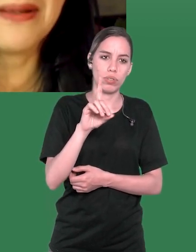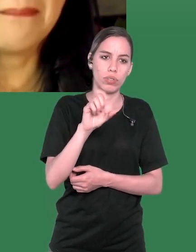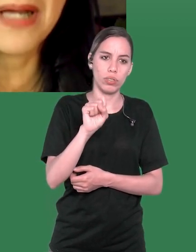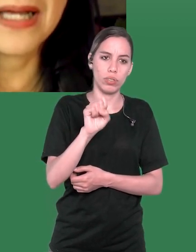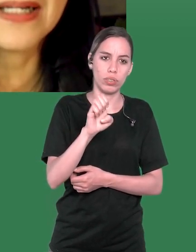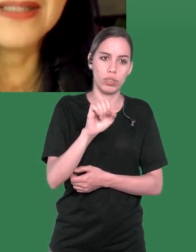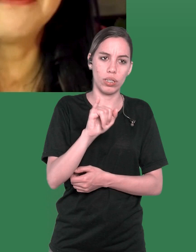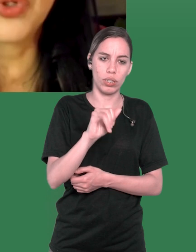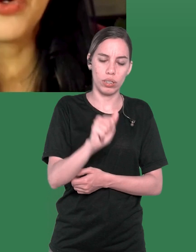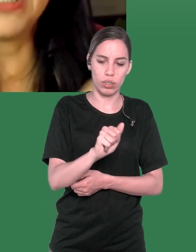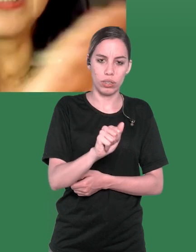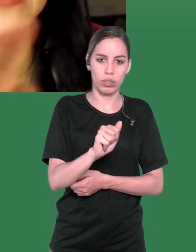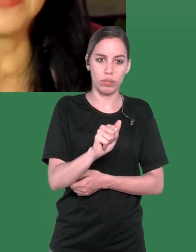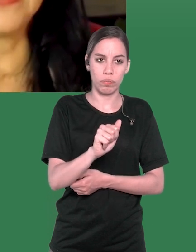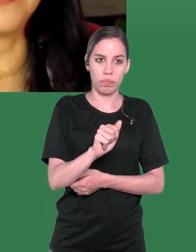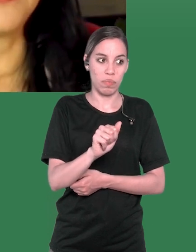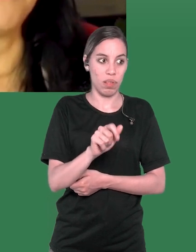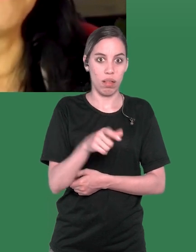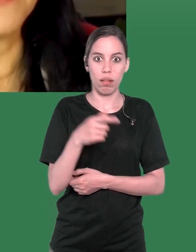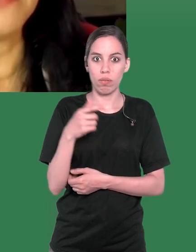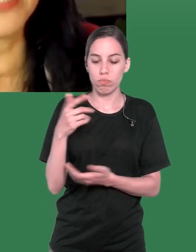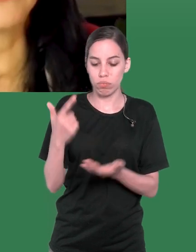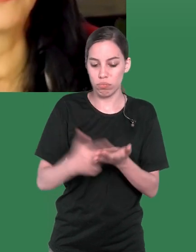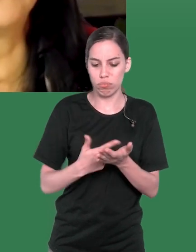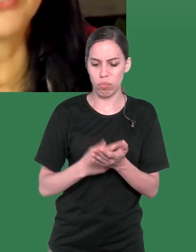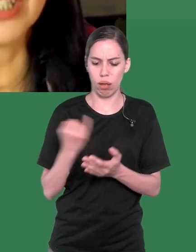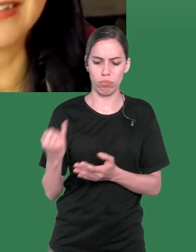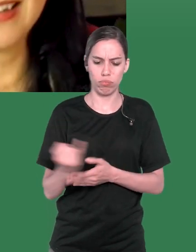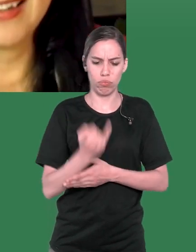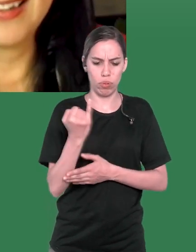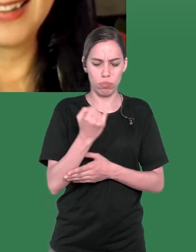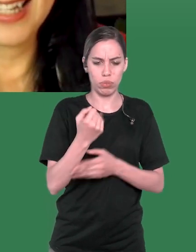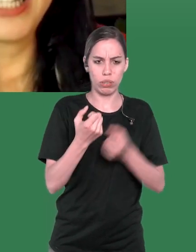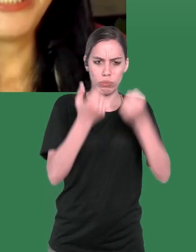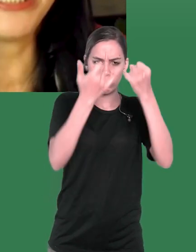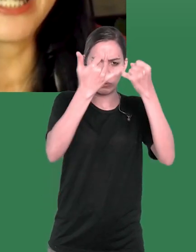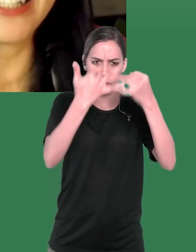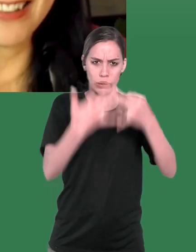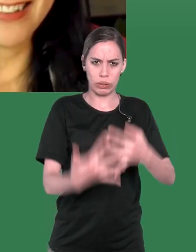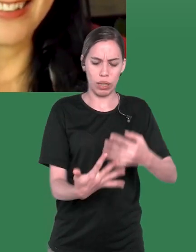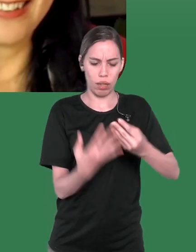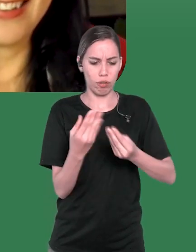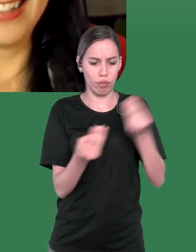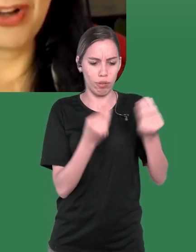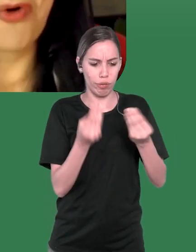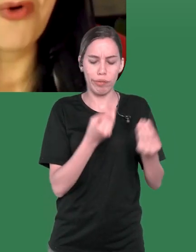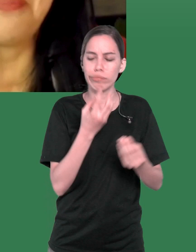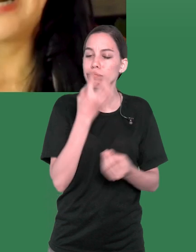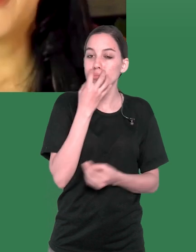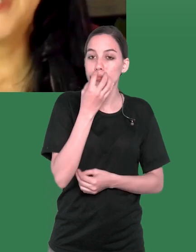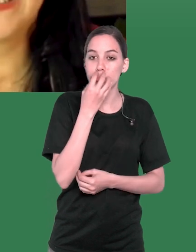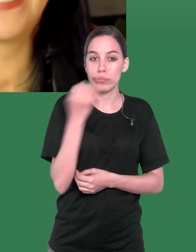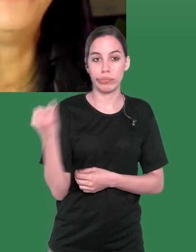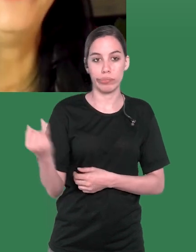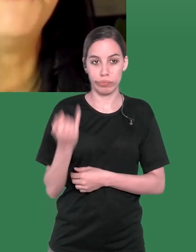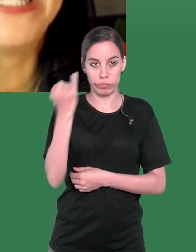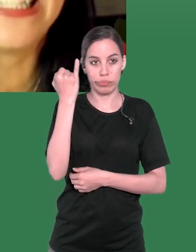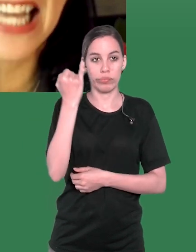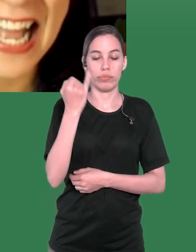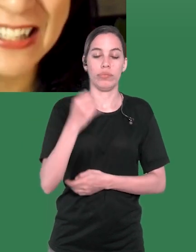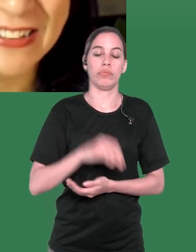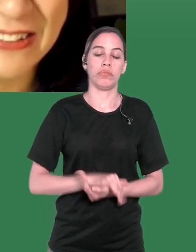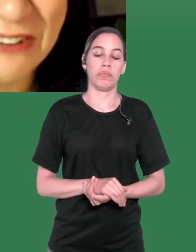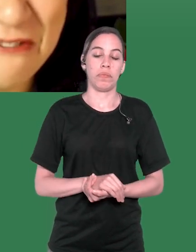fundamental, né, para toda essa vertente canina, né, ou para todo esse